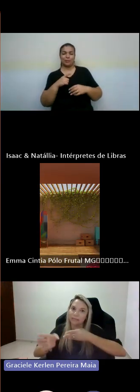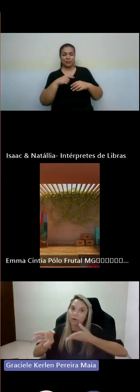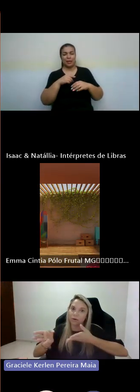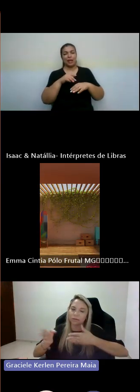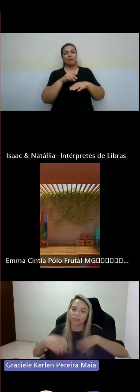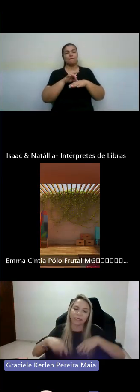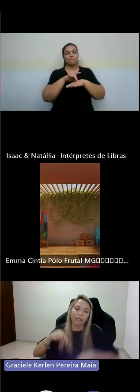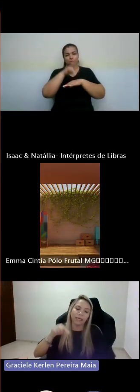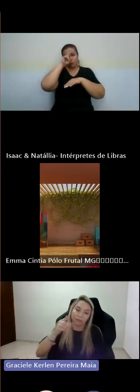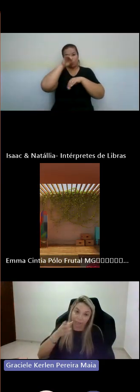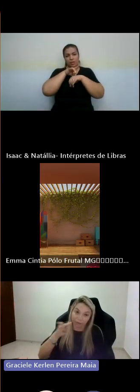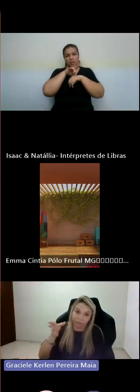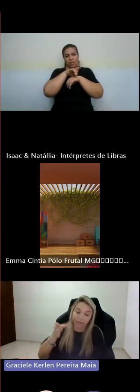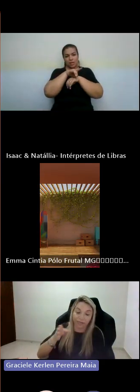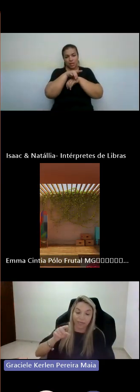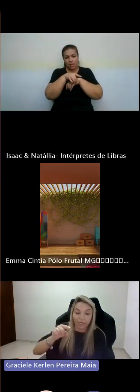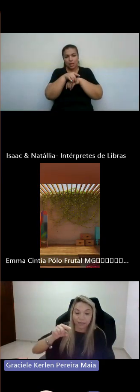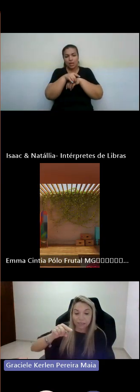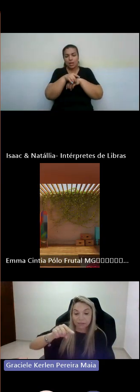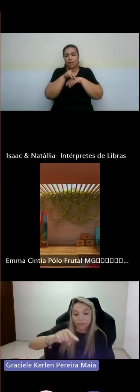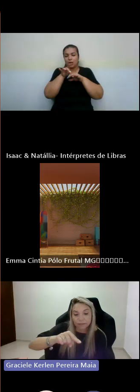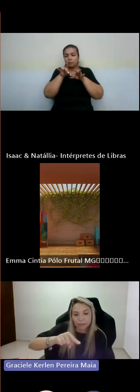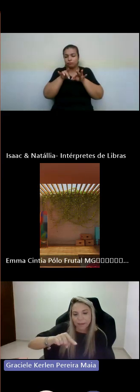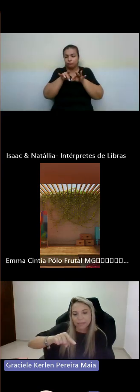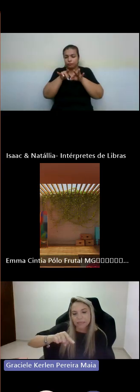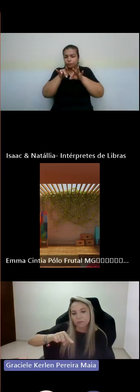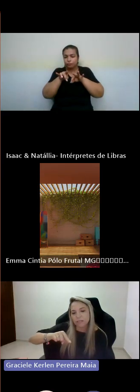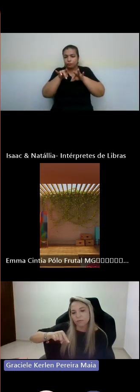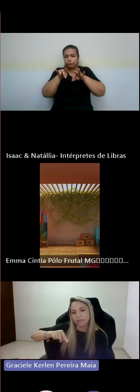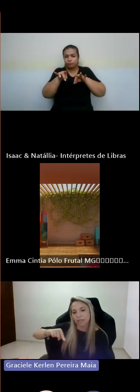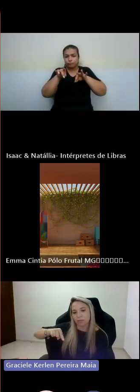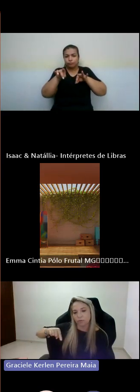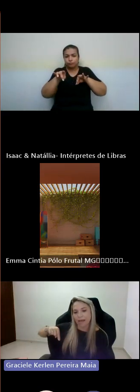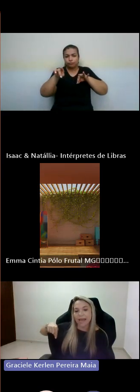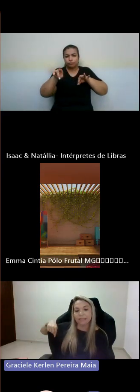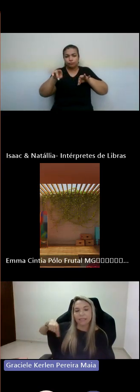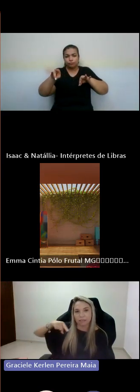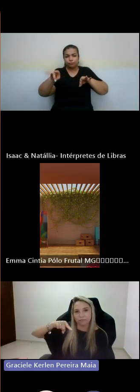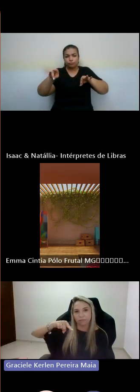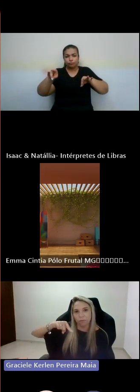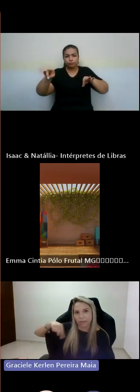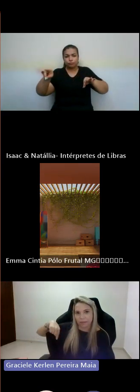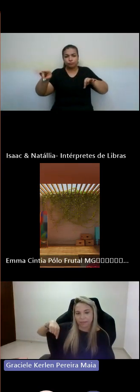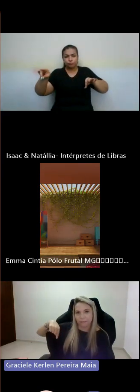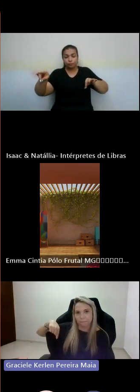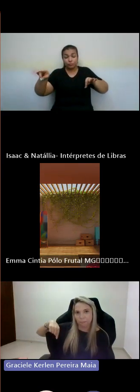uma atrás da outra, né? Em fila. E se você passar o seu dedo entre